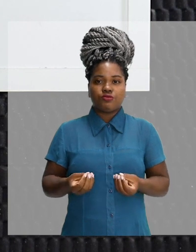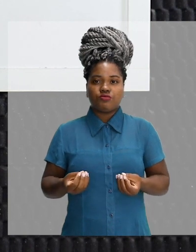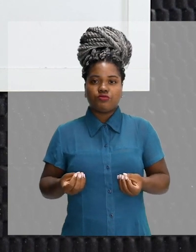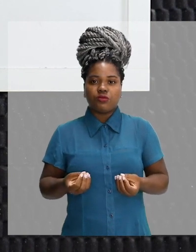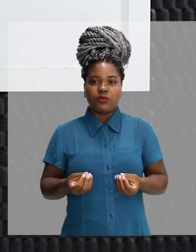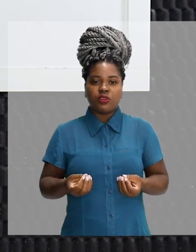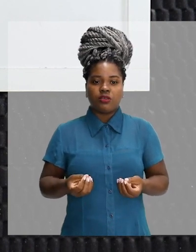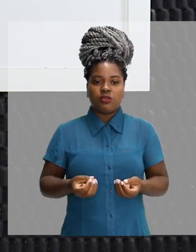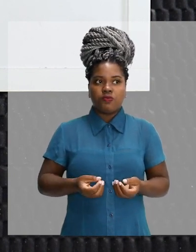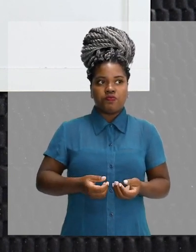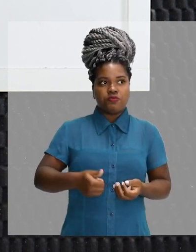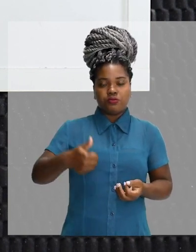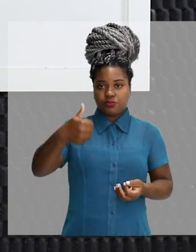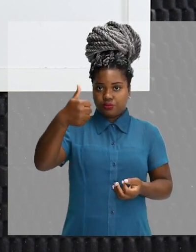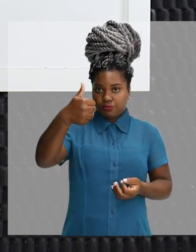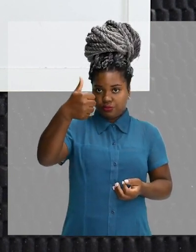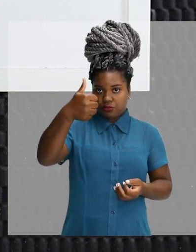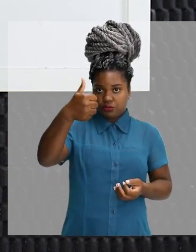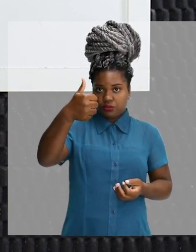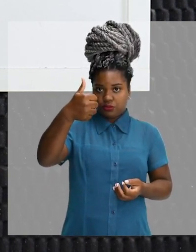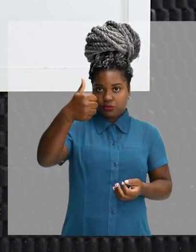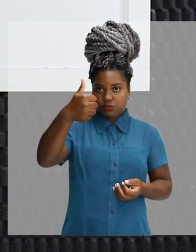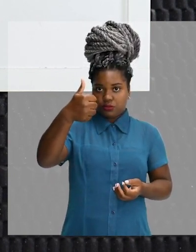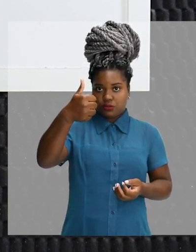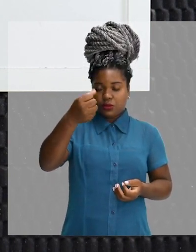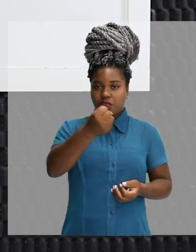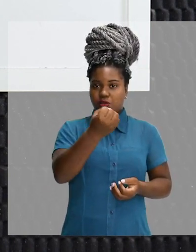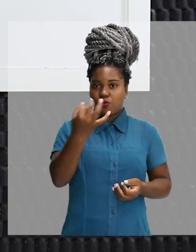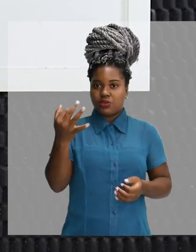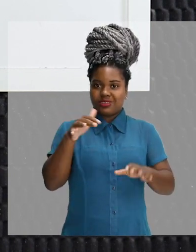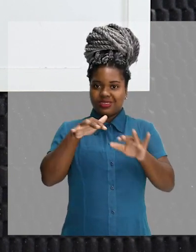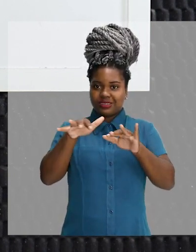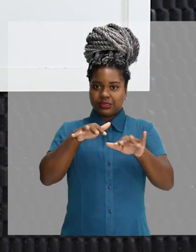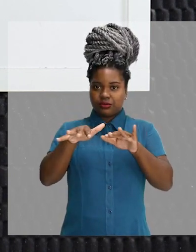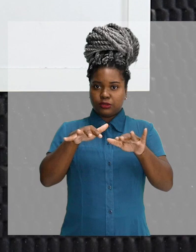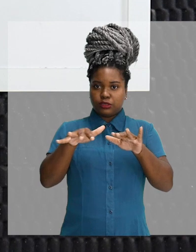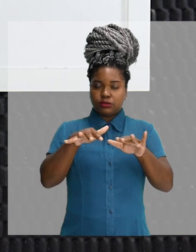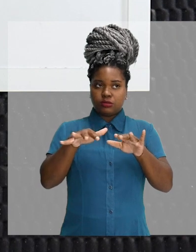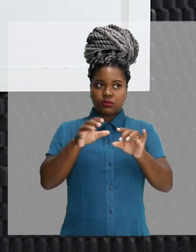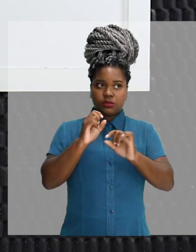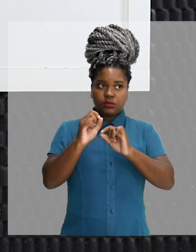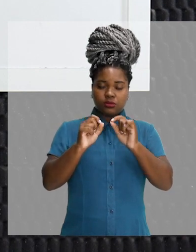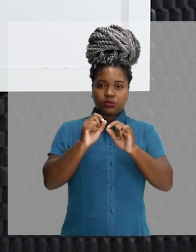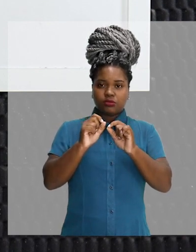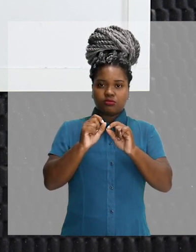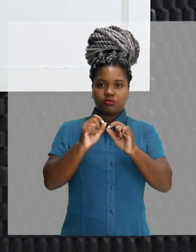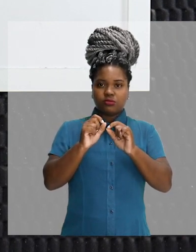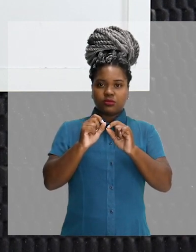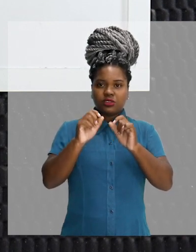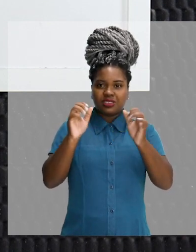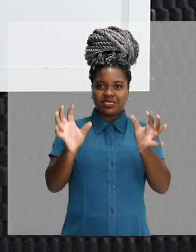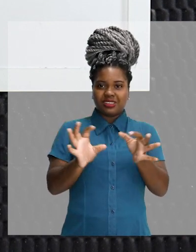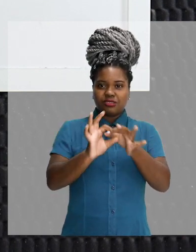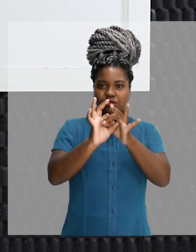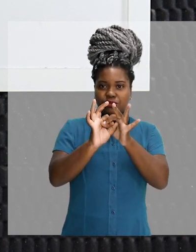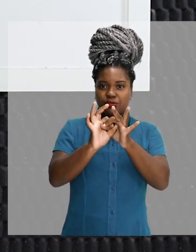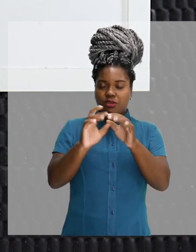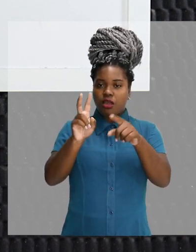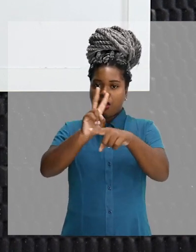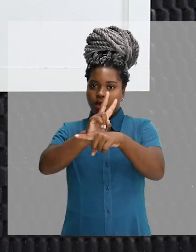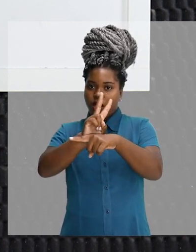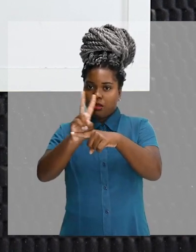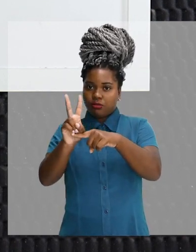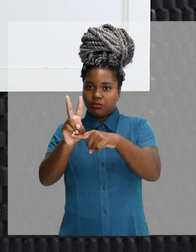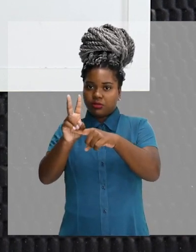na posição 1, certo? A quantidade de movimento, nós vimos na aula, que ela acompanha a velocidade.